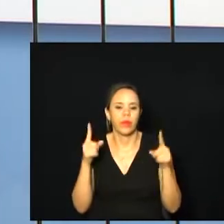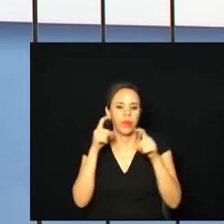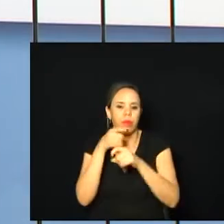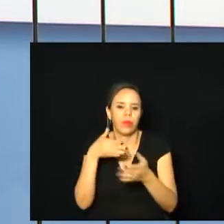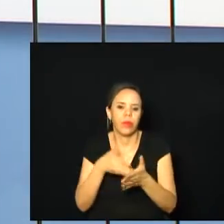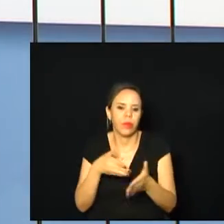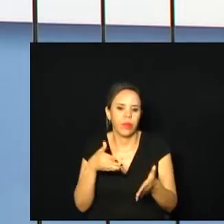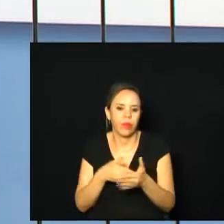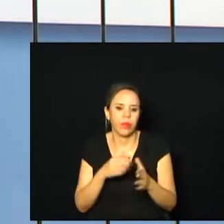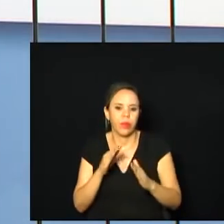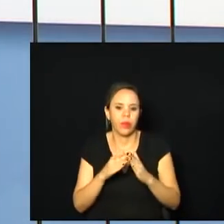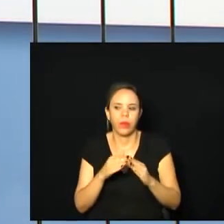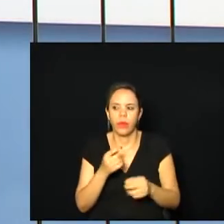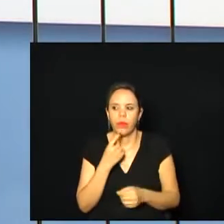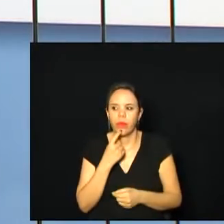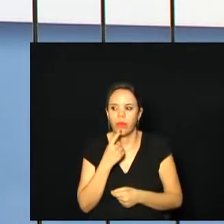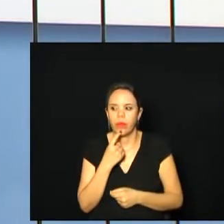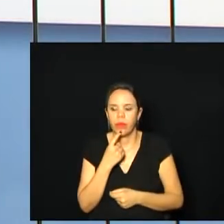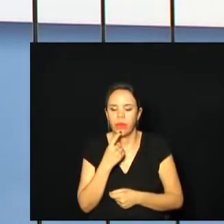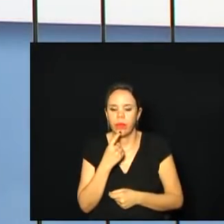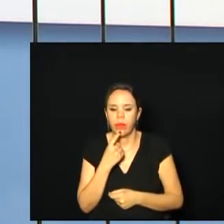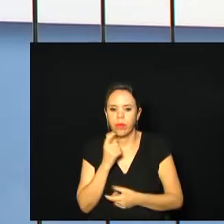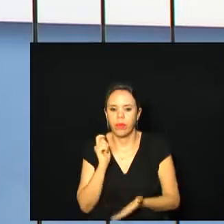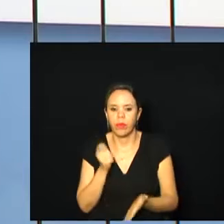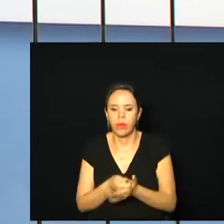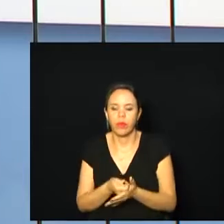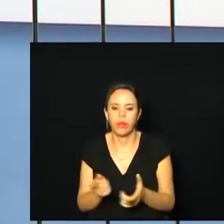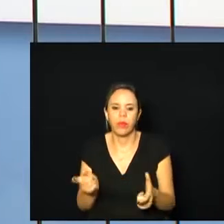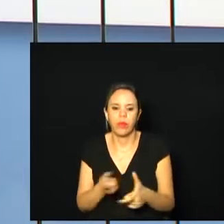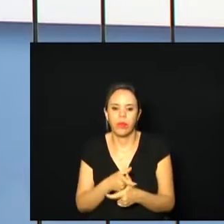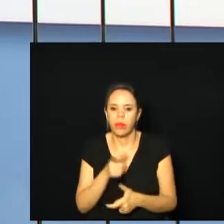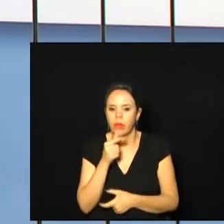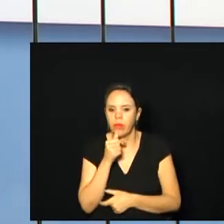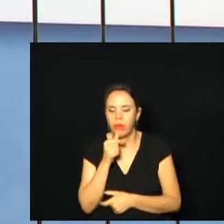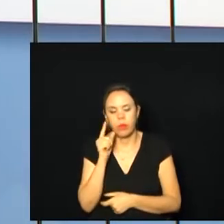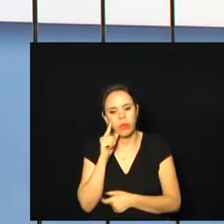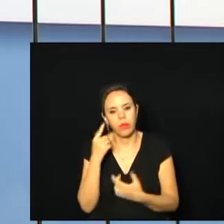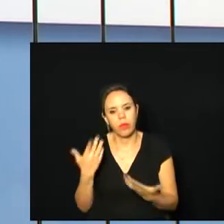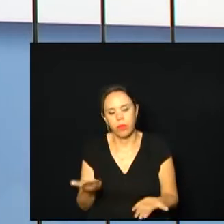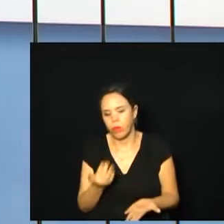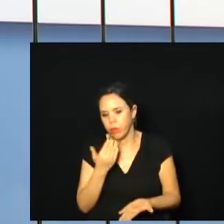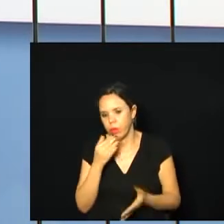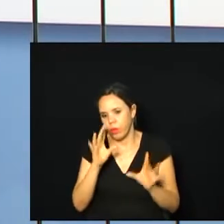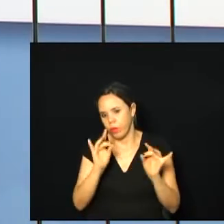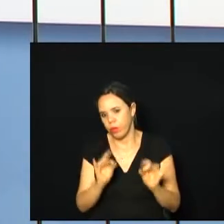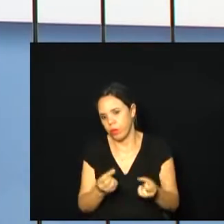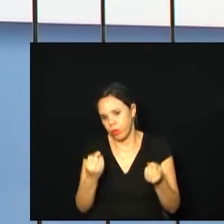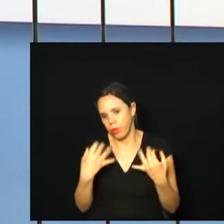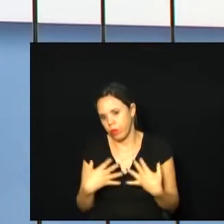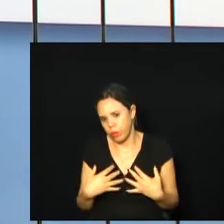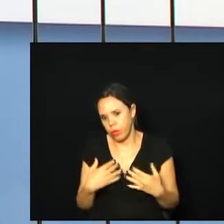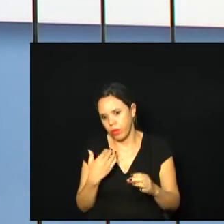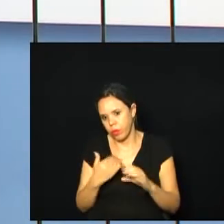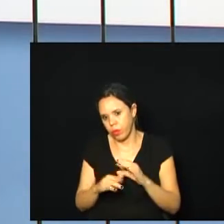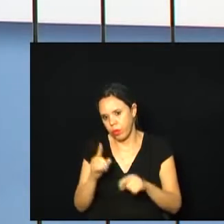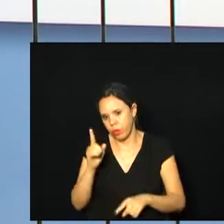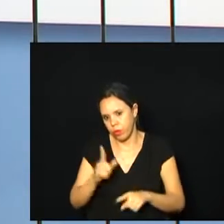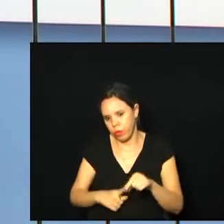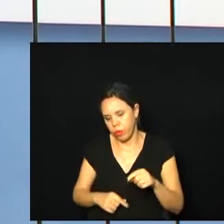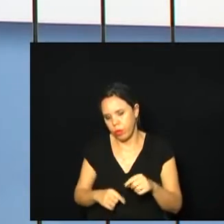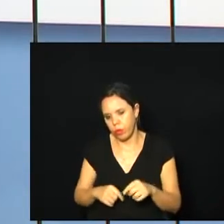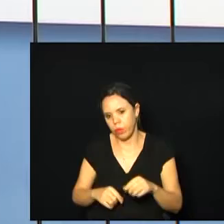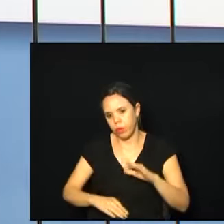dificuldades de muitos moradores de Campinas em pagar as contas de água em dia. E pediu detalhes e também o envio de material